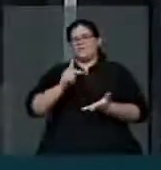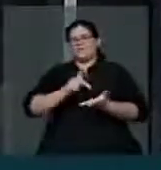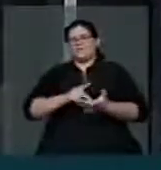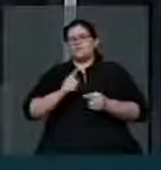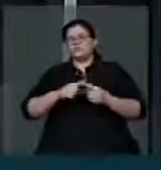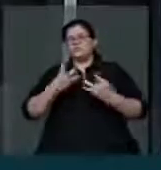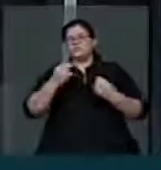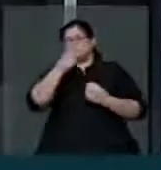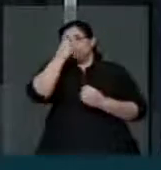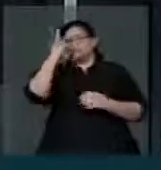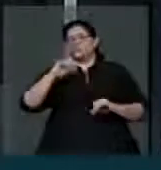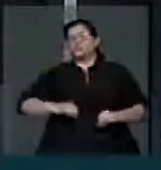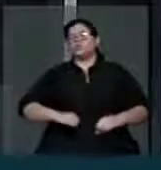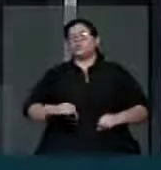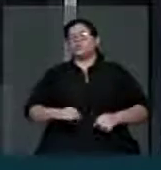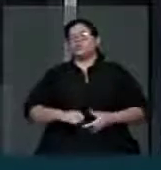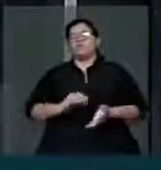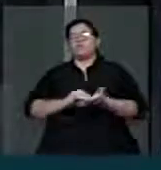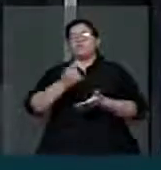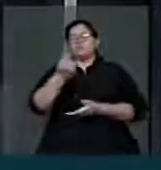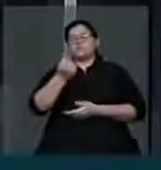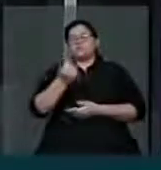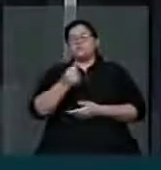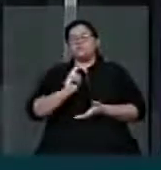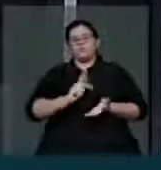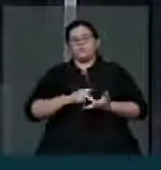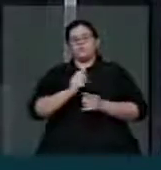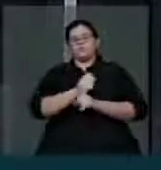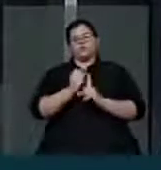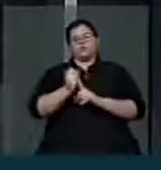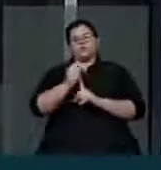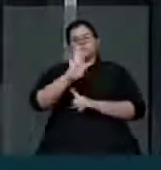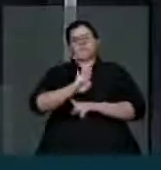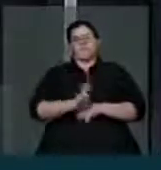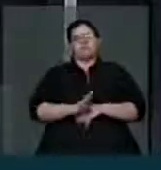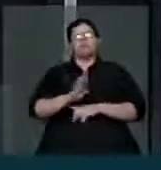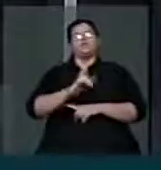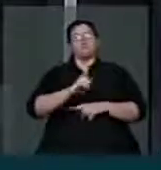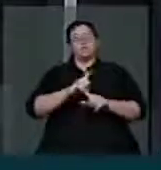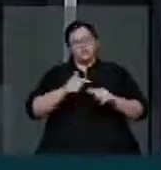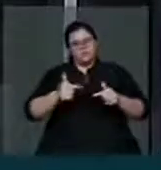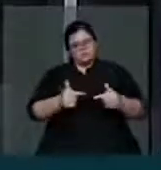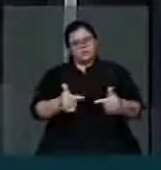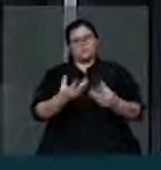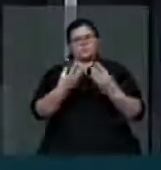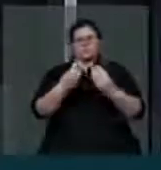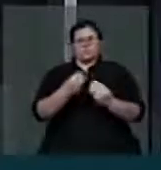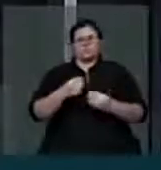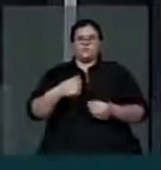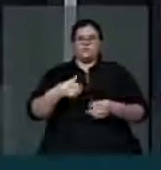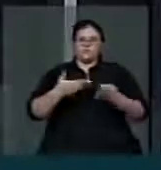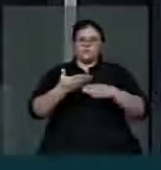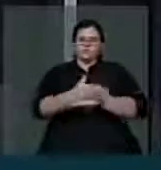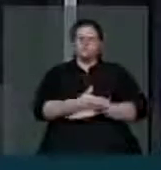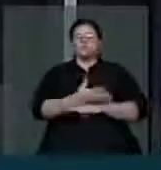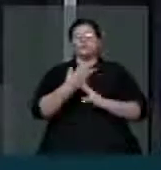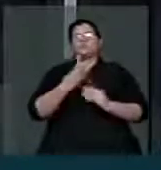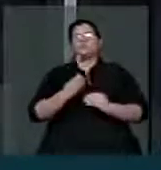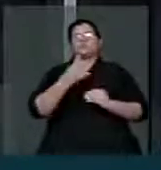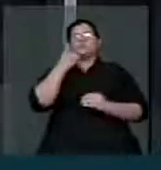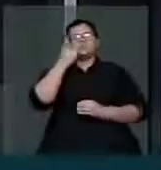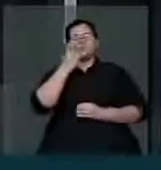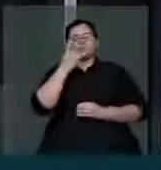não espelha a verdadeira sociedade brasileira. Portanto, eu estive lá junto com vários deputados de vários partidos, e